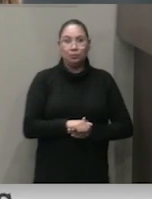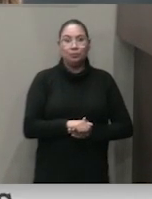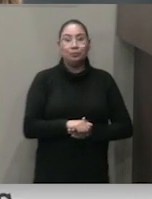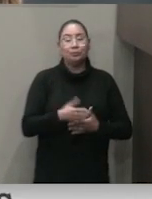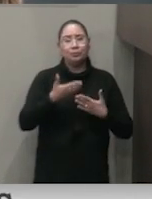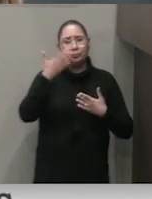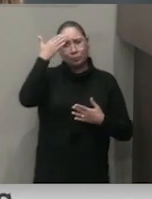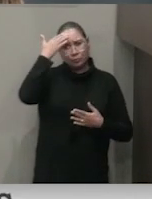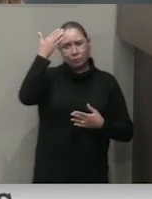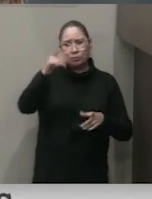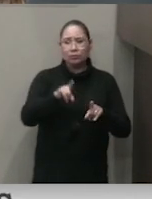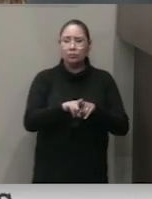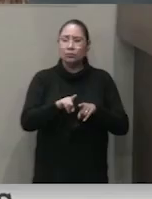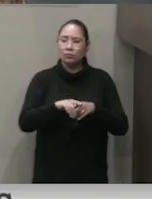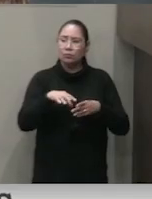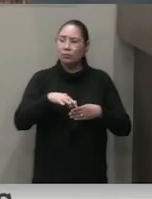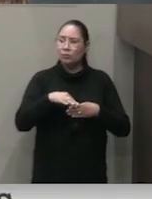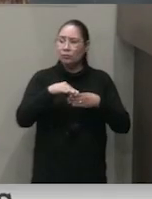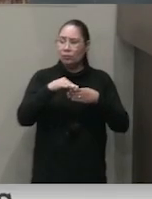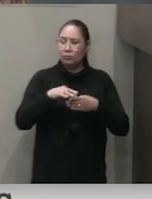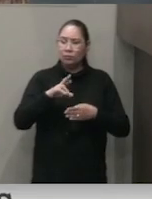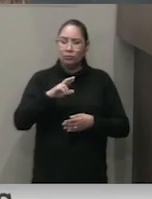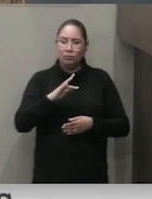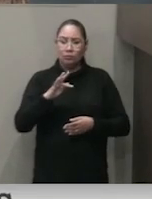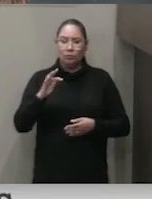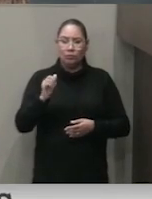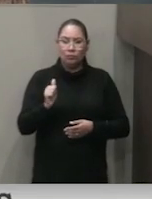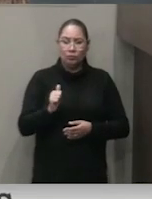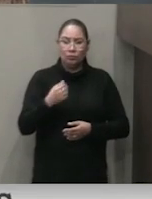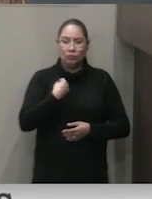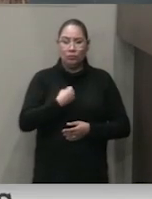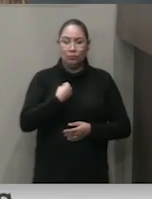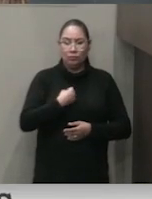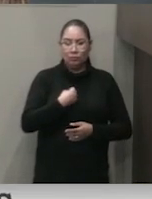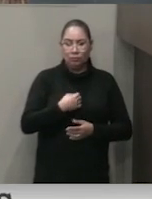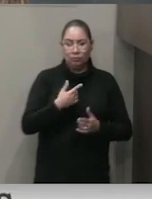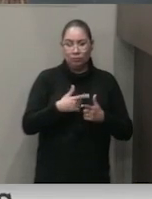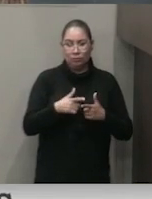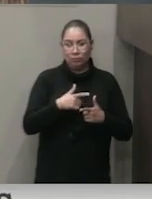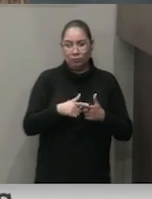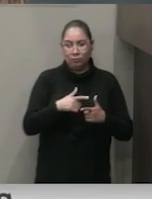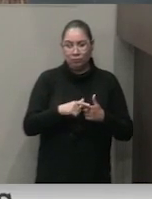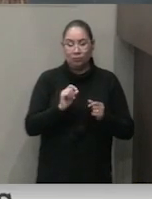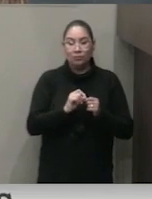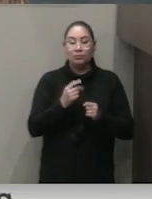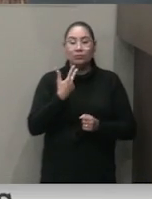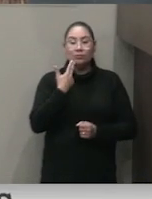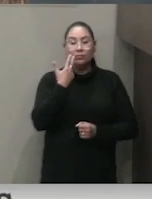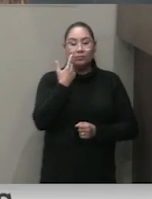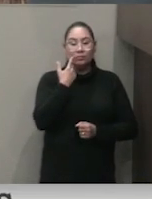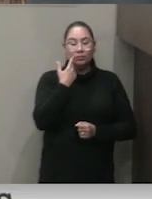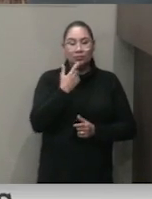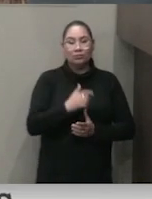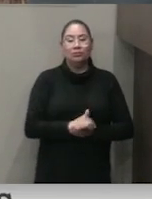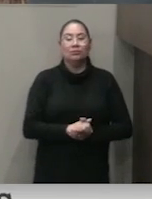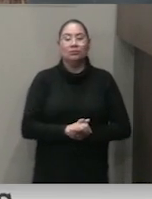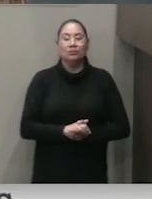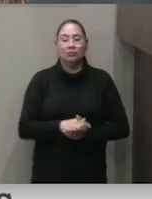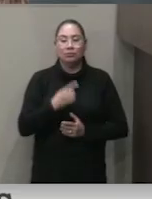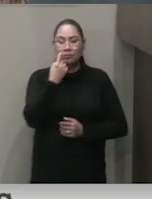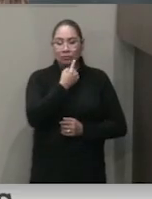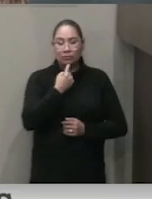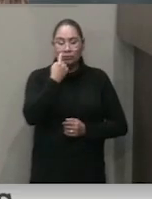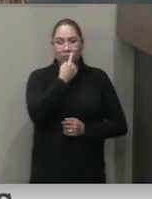Quero agradecer aqui o nosso líder de bancada, o Rufa, né, que está com um problema aí, fez uma cirurgia aí, né, na boca